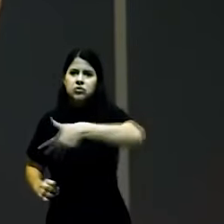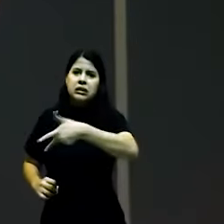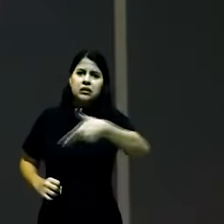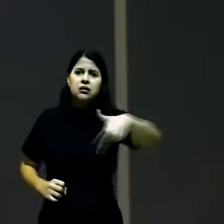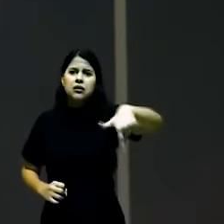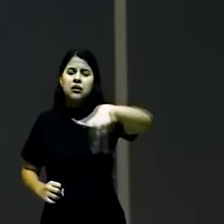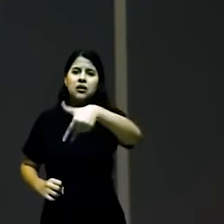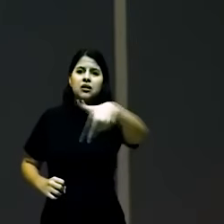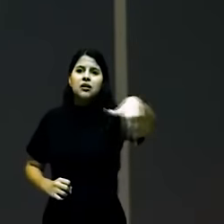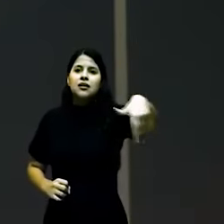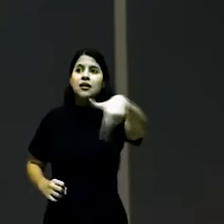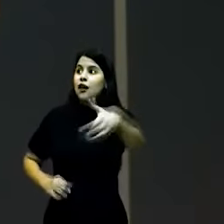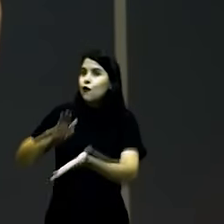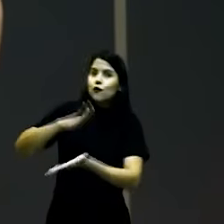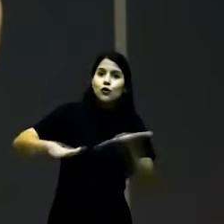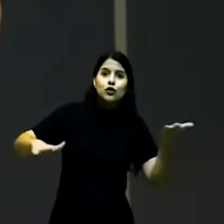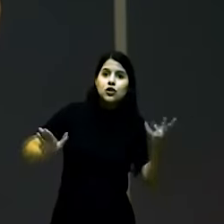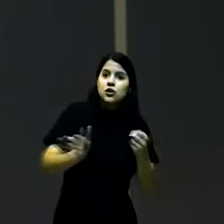até que ele encontra uma caverna.